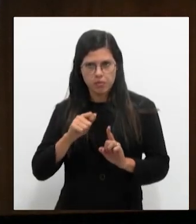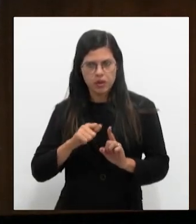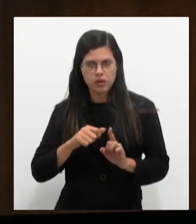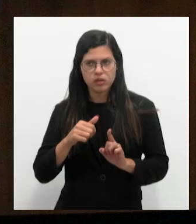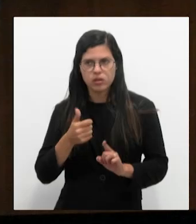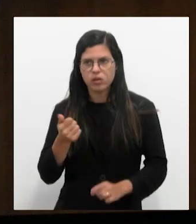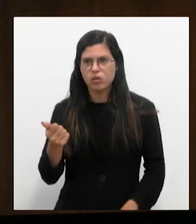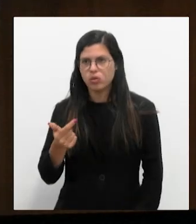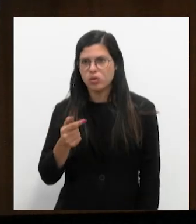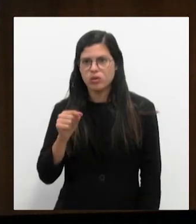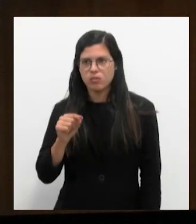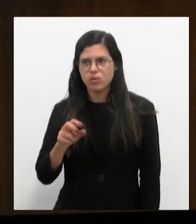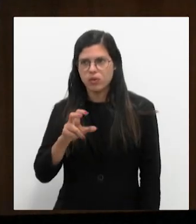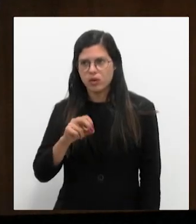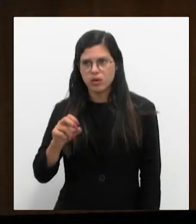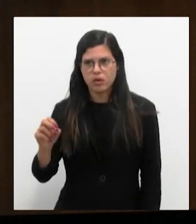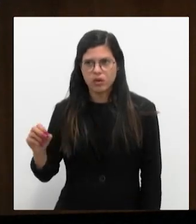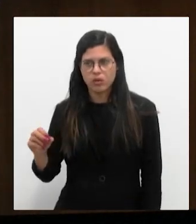12.500 jovens, totalizando